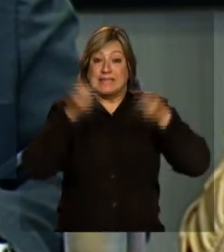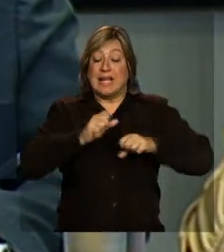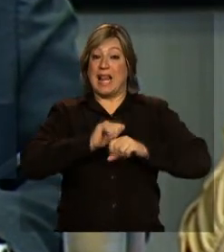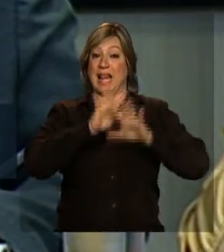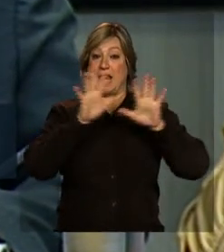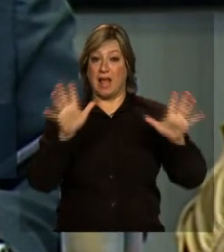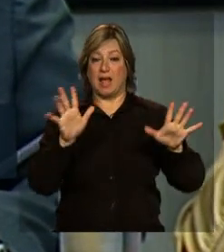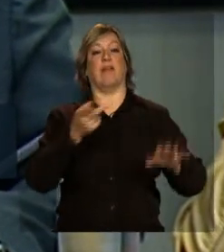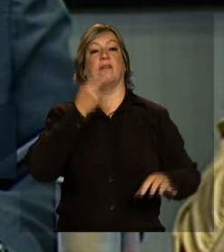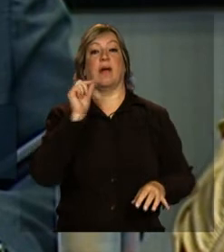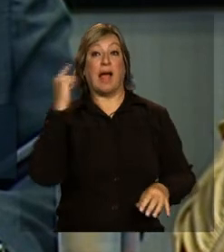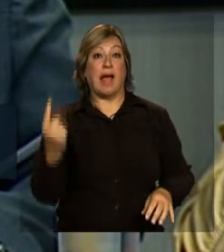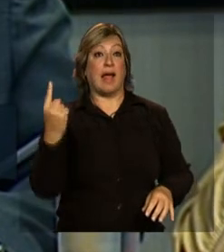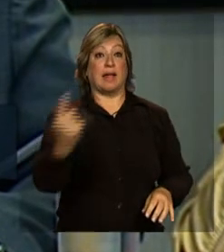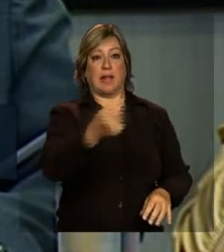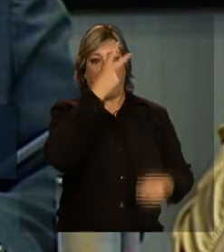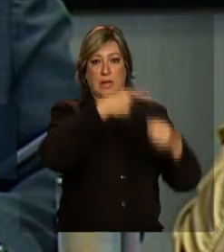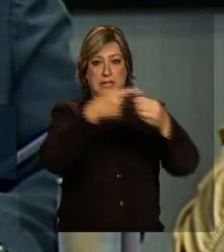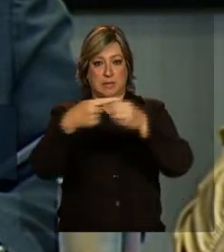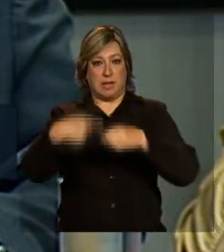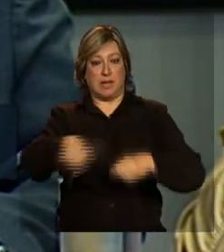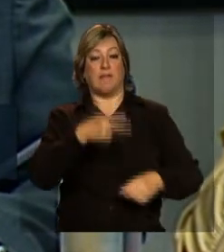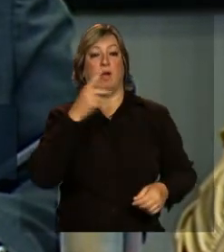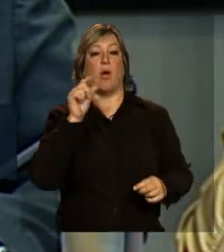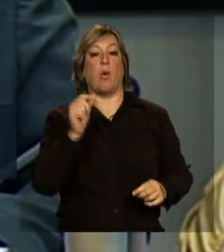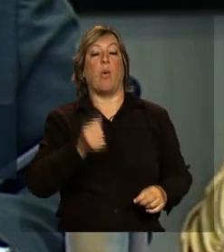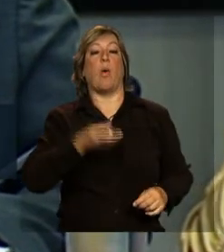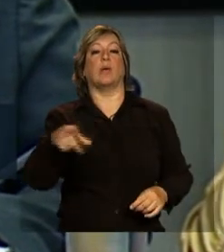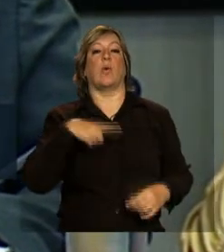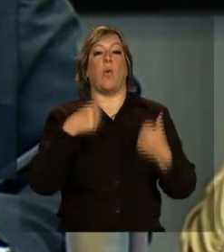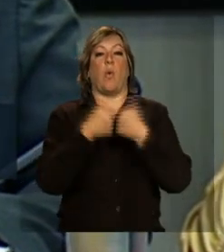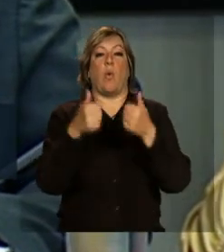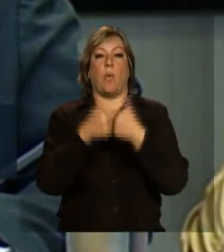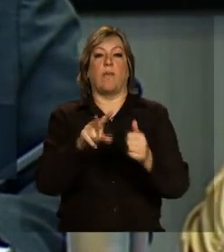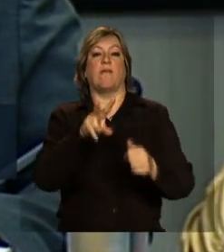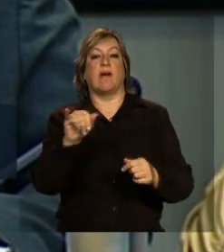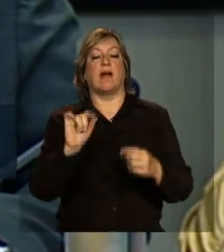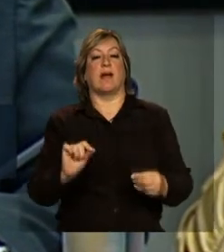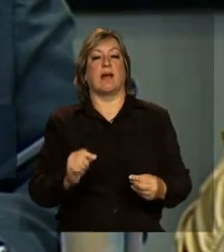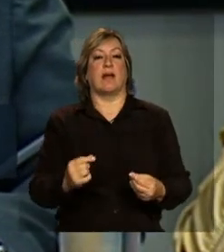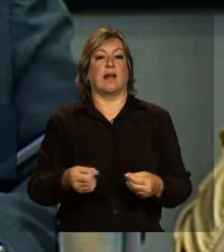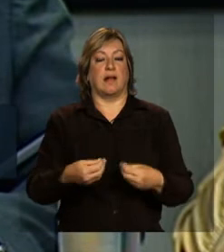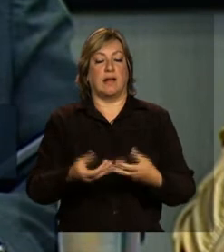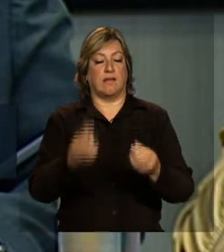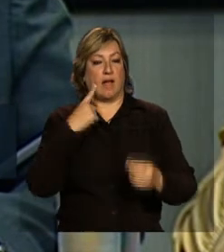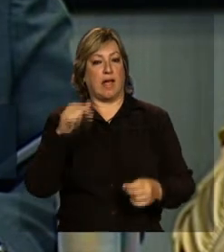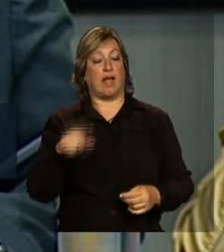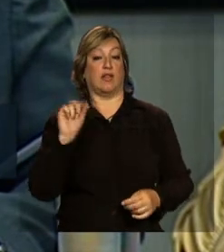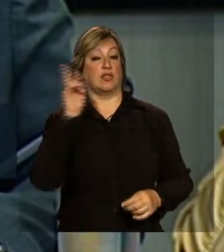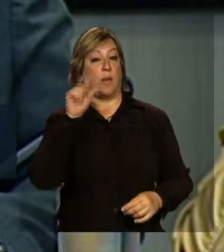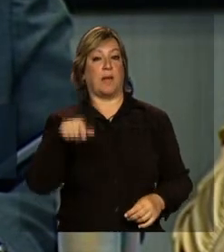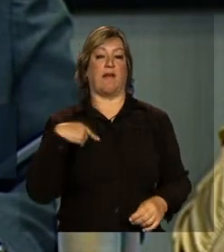você dizer em cada município desse quantas pessoas o ônibus vai levar. Tem a capacidade do veículo. Agora, quantas viagens vai ficar dentro do